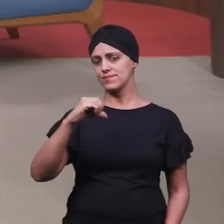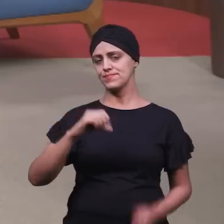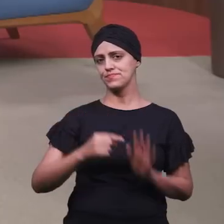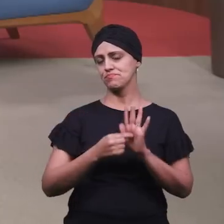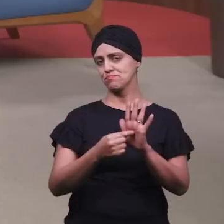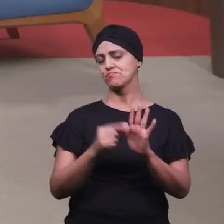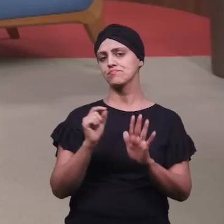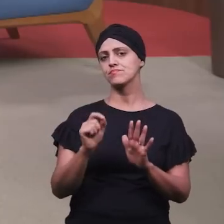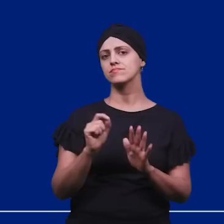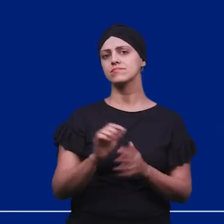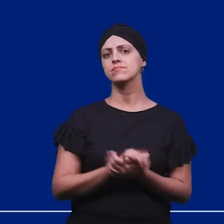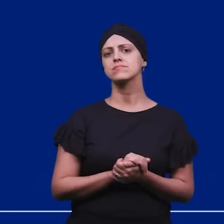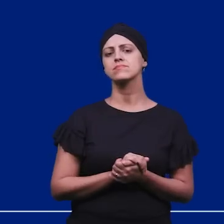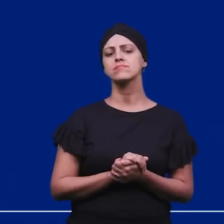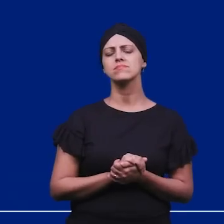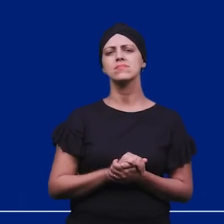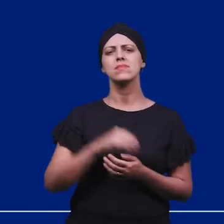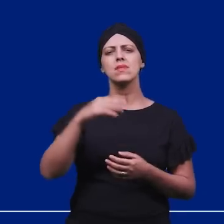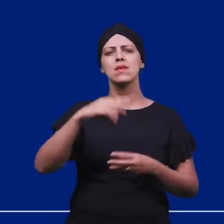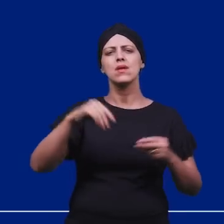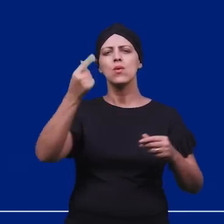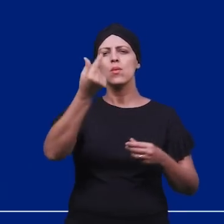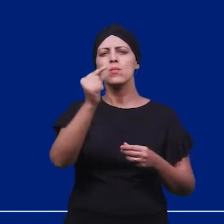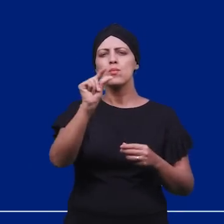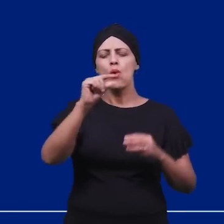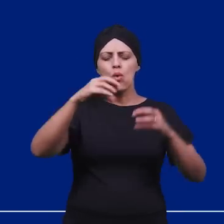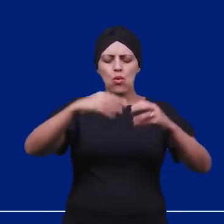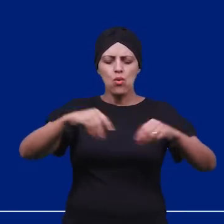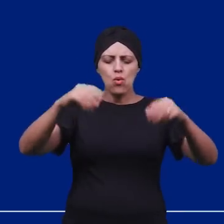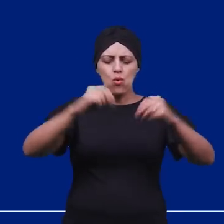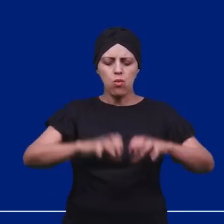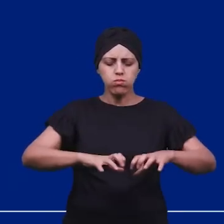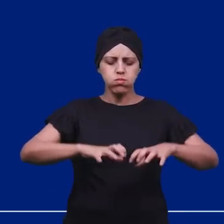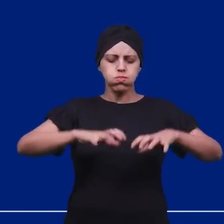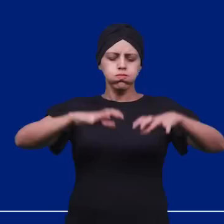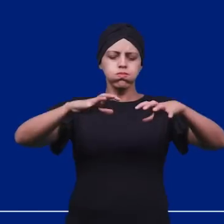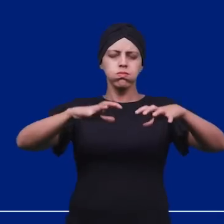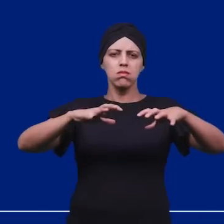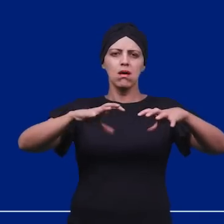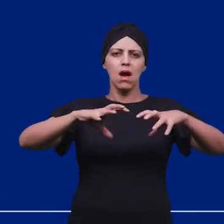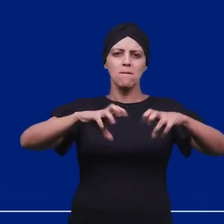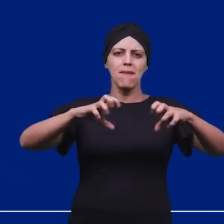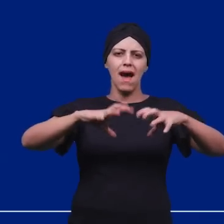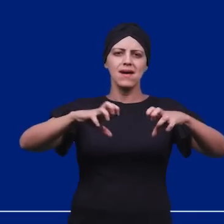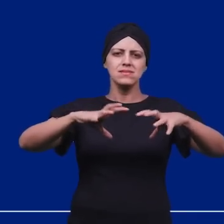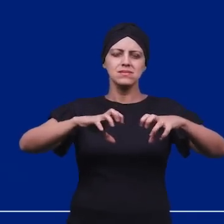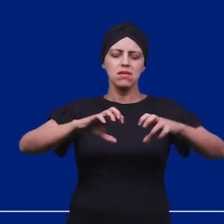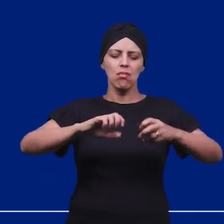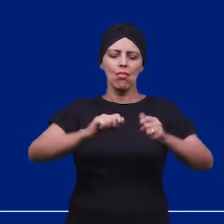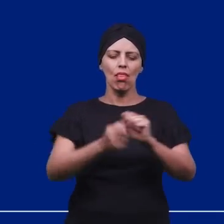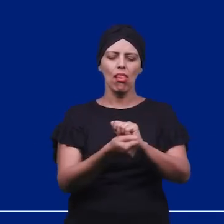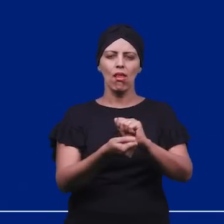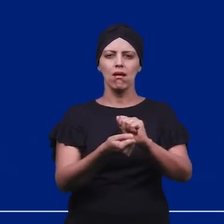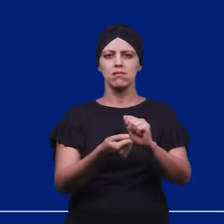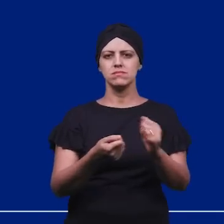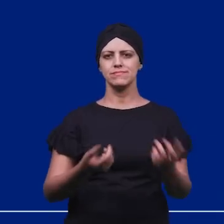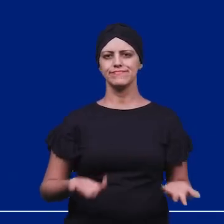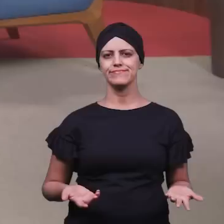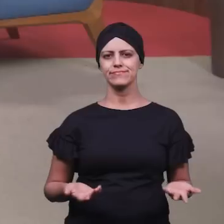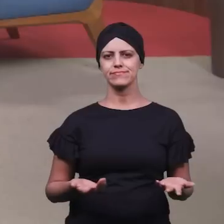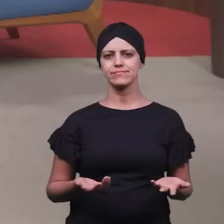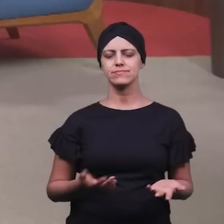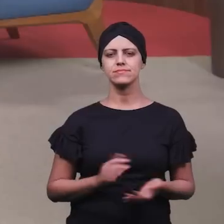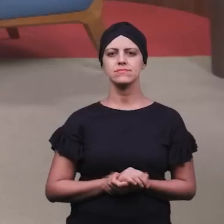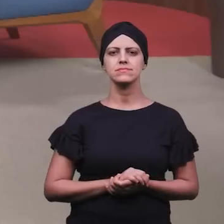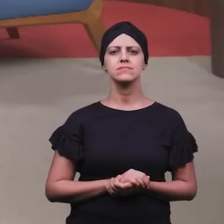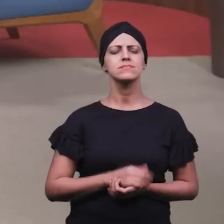9, diz assim: um pouco de fermento leveda toda a massa. Bravin, como